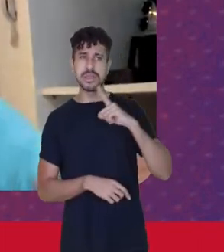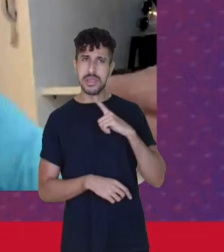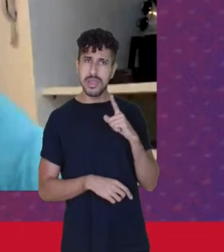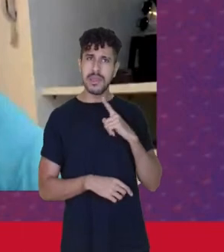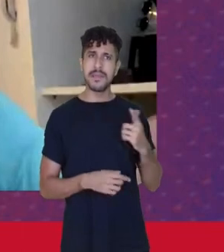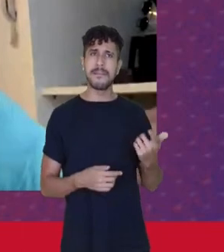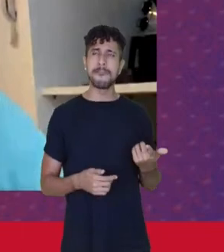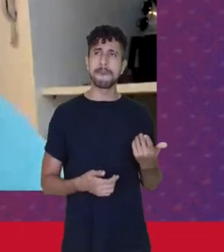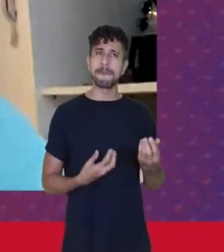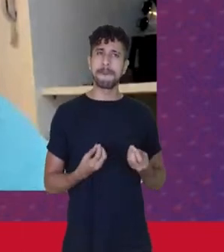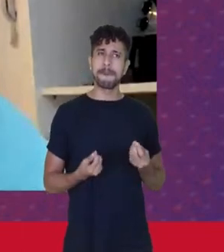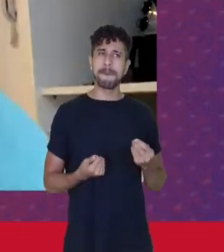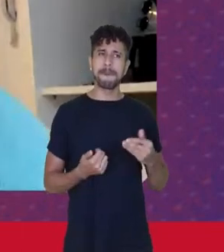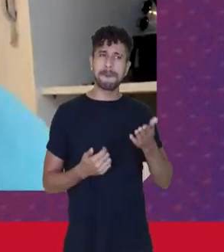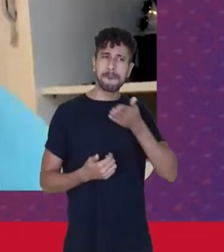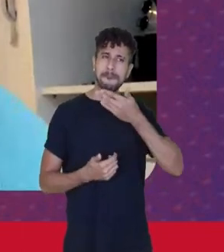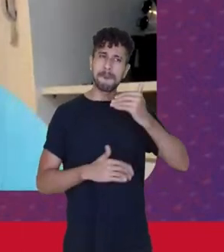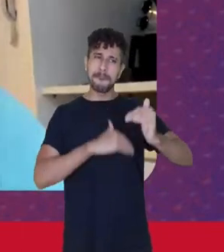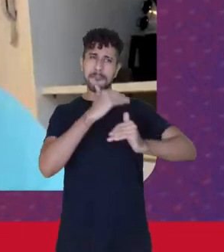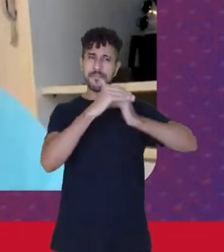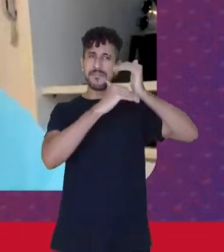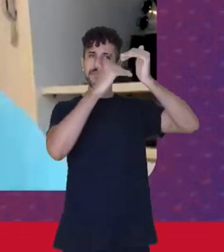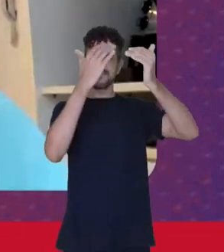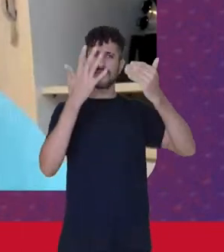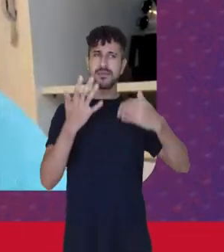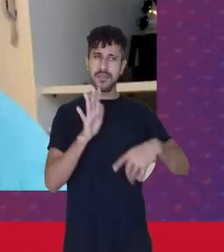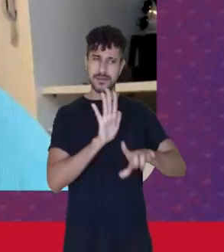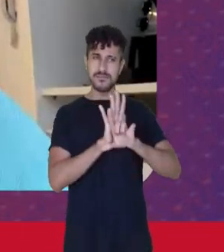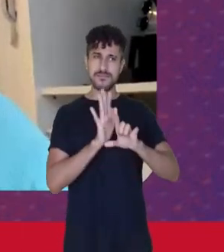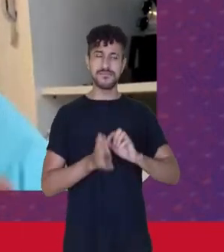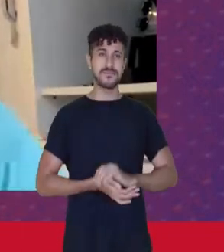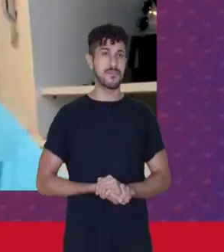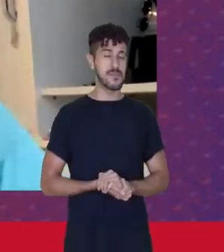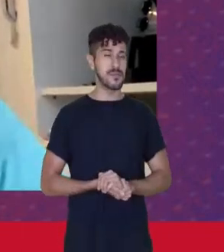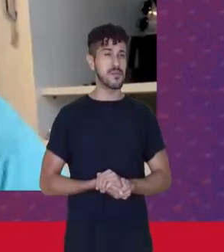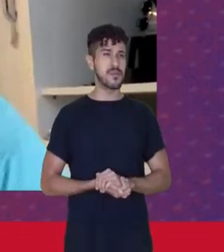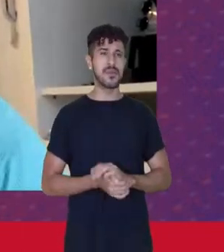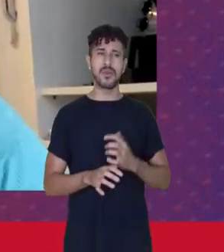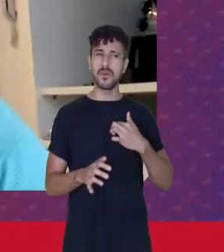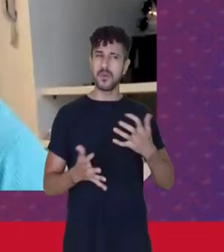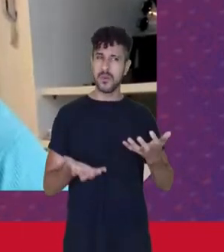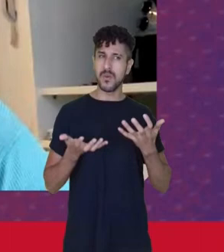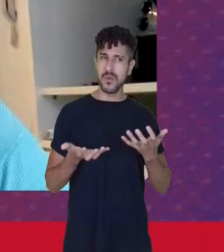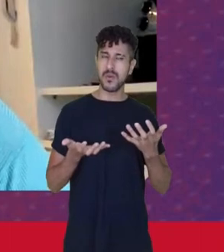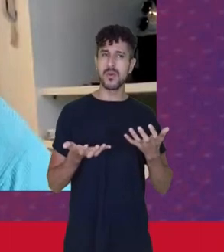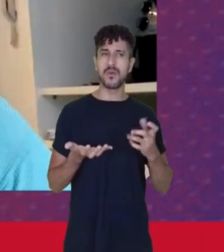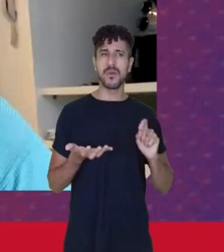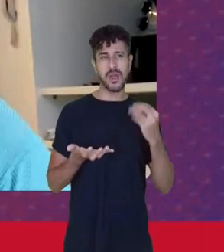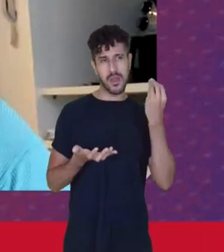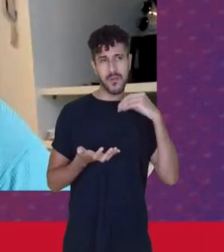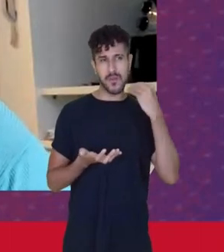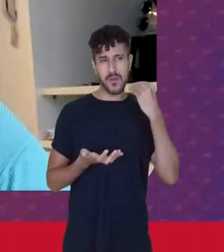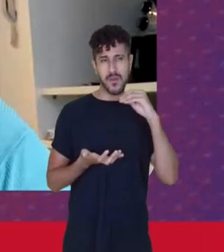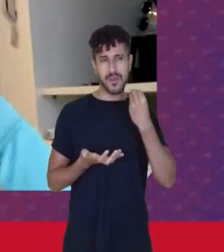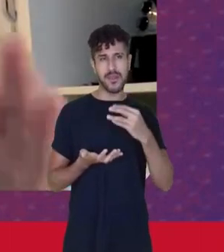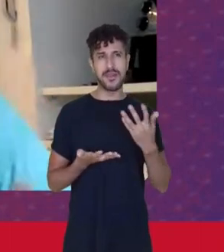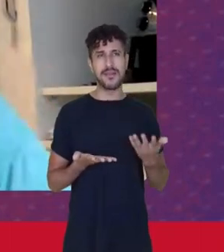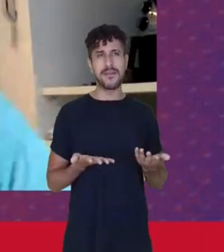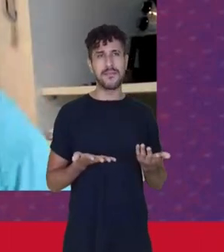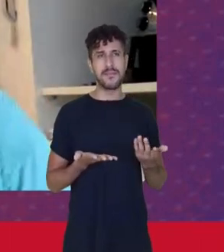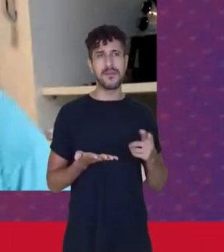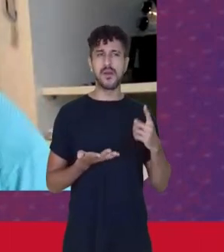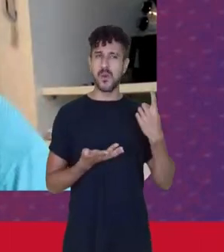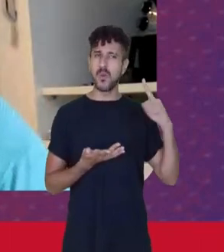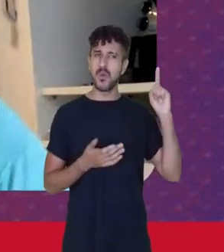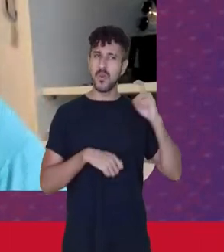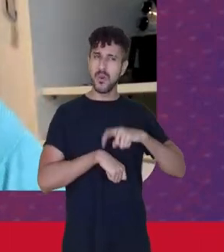também aprimoramento da legislação. E aqui eu queria aproveitar, né, este